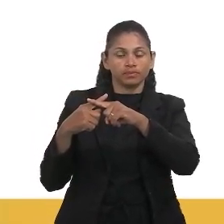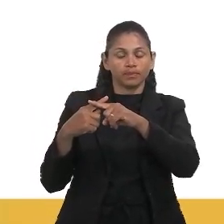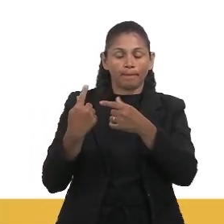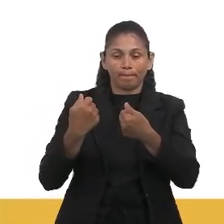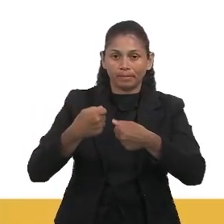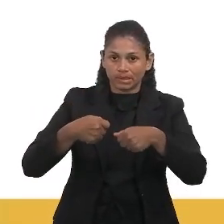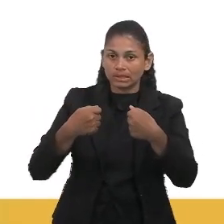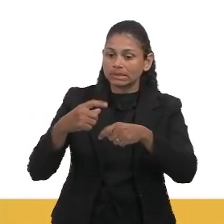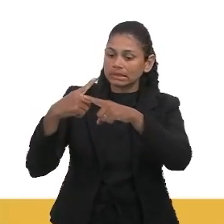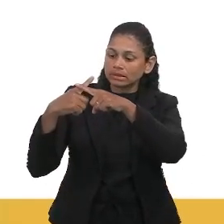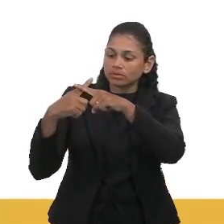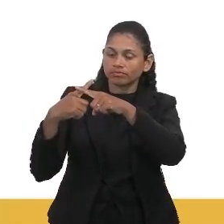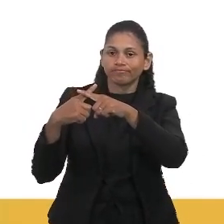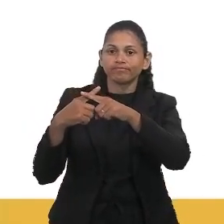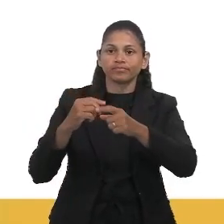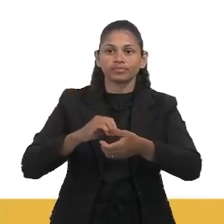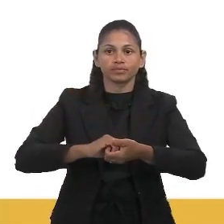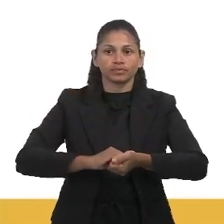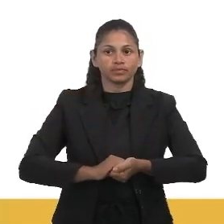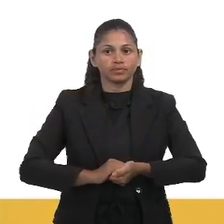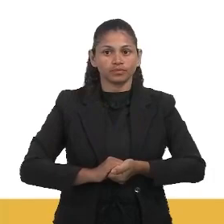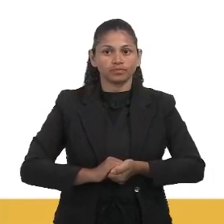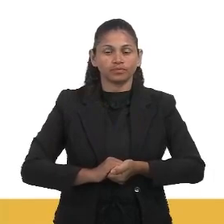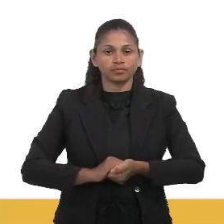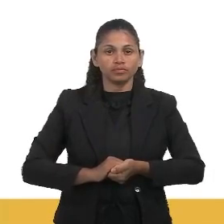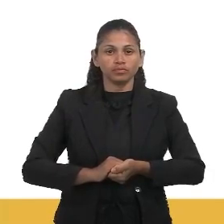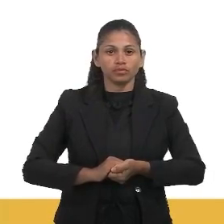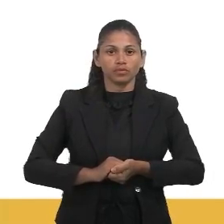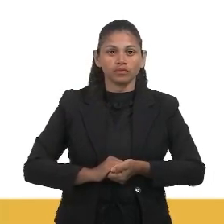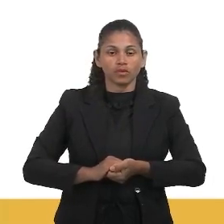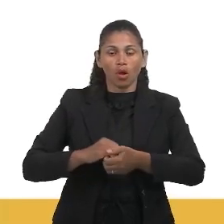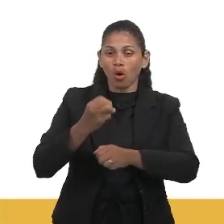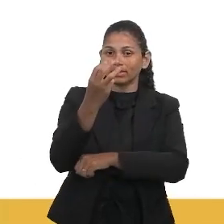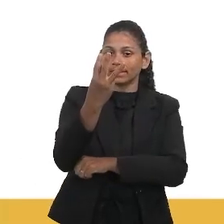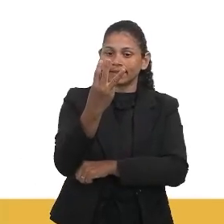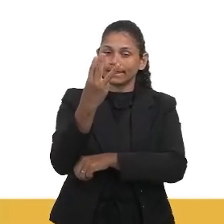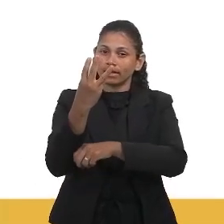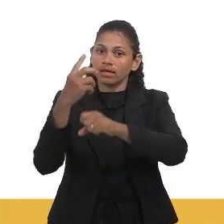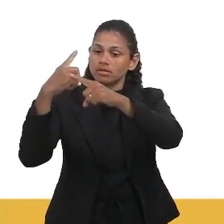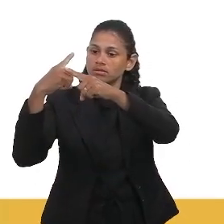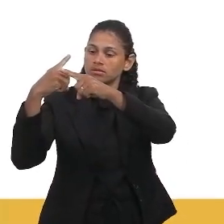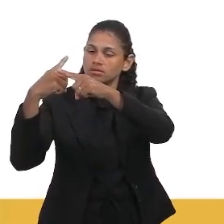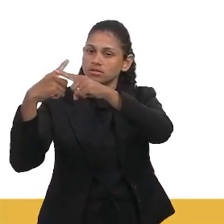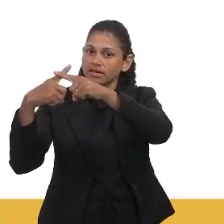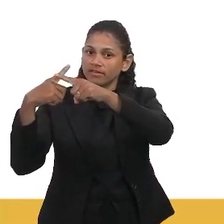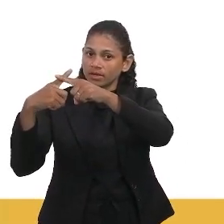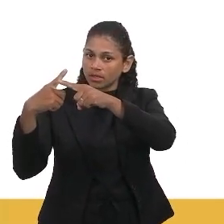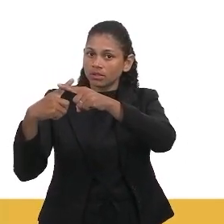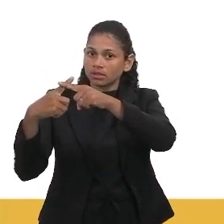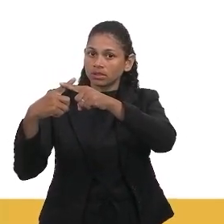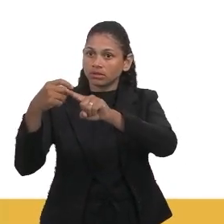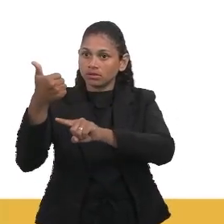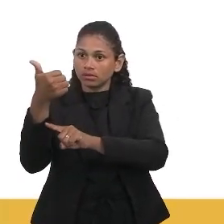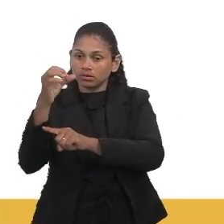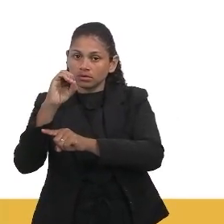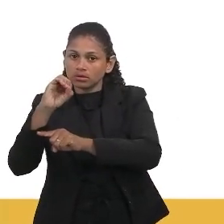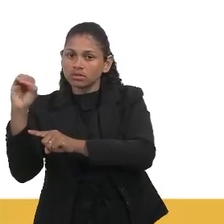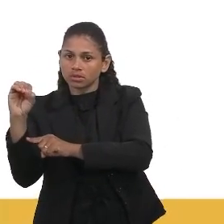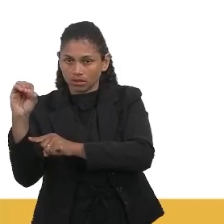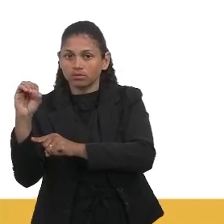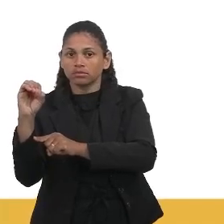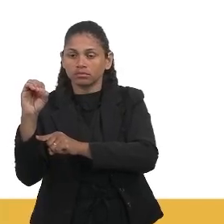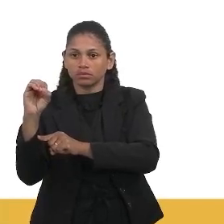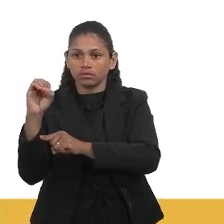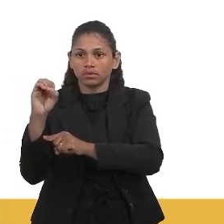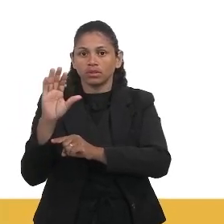3 x 100 mais um 300 você tem um 200 e 2 300 tá bomor você tá falando isso vamos lá vamos